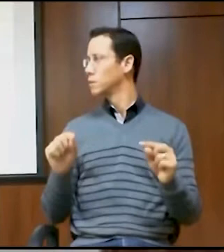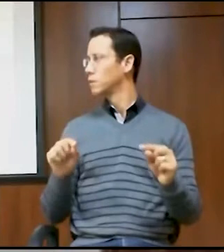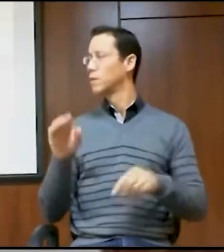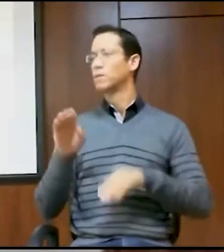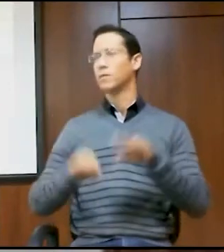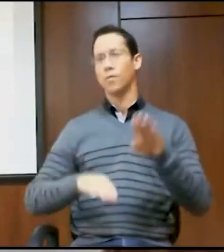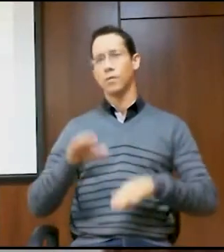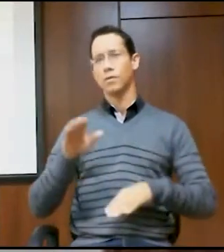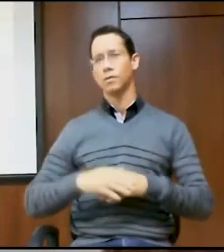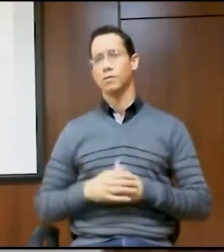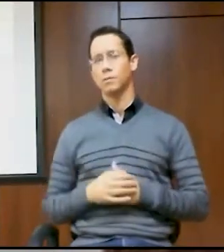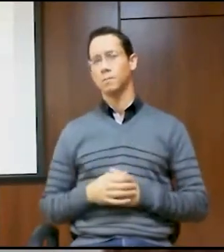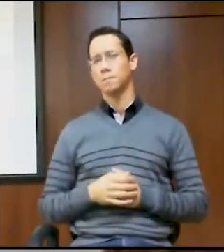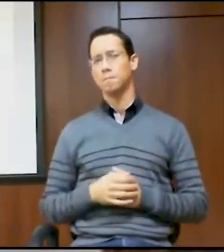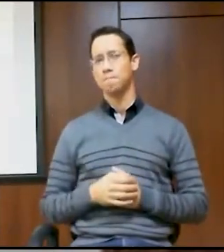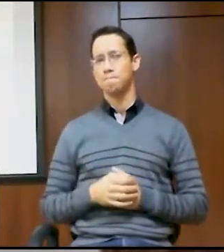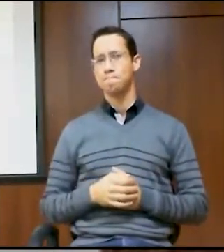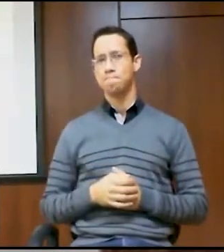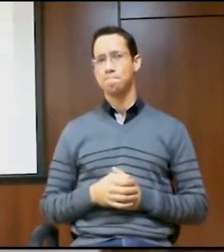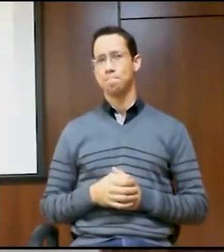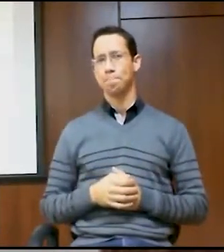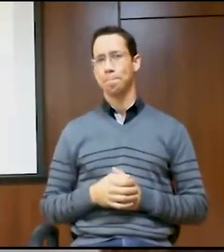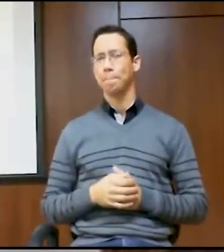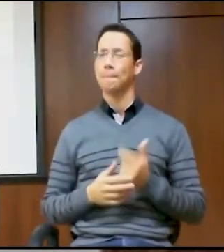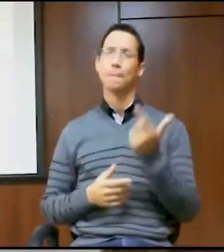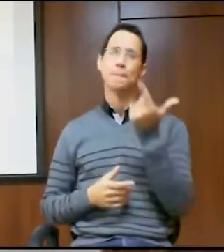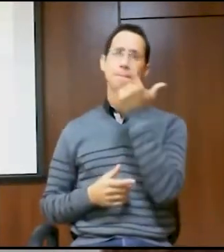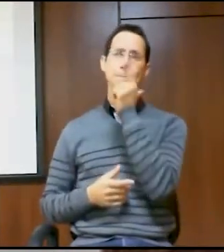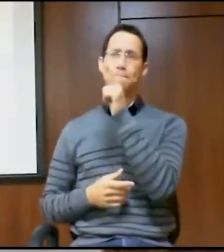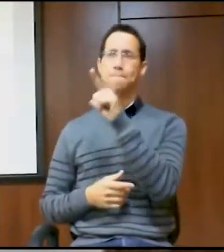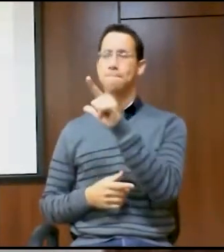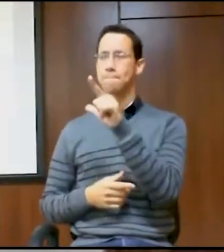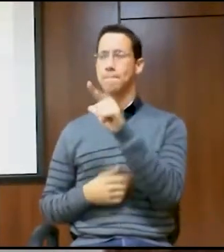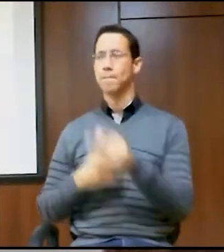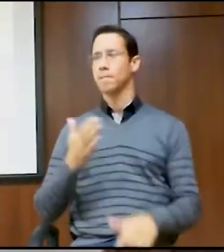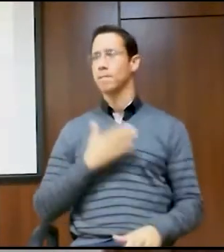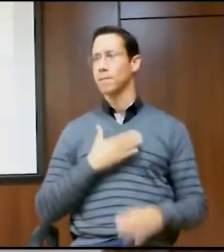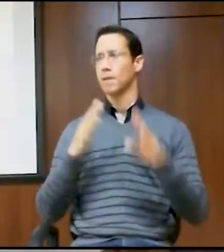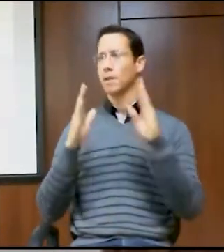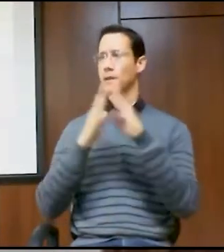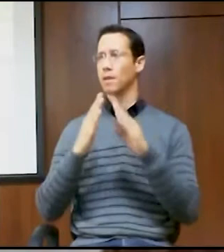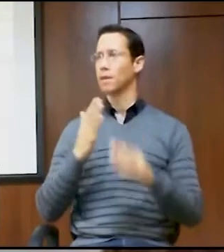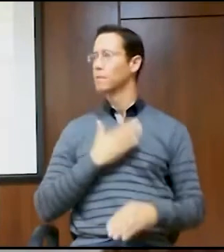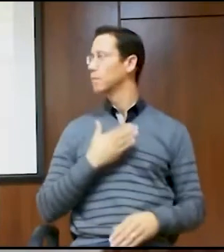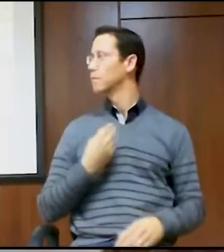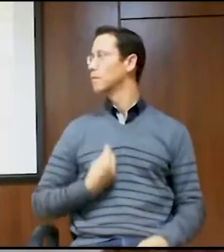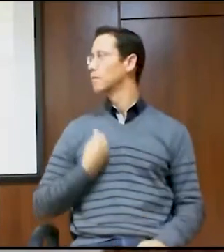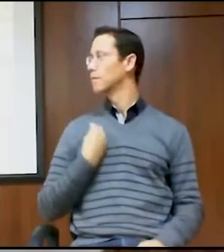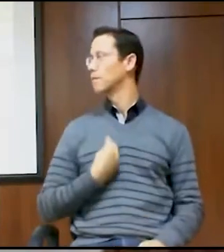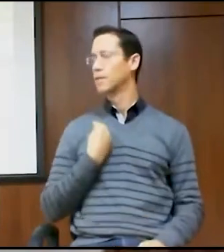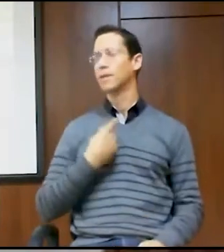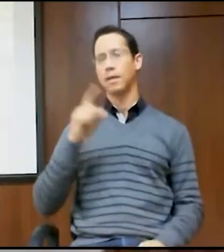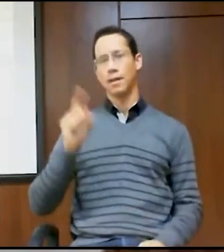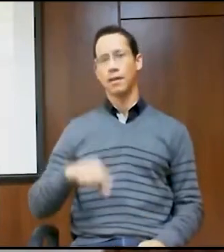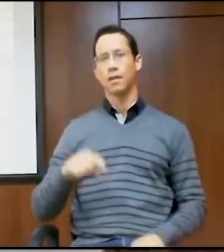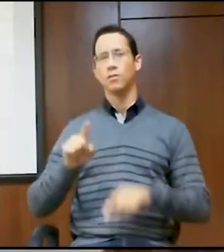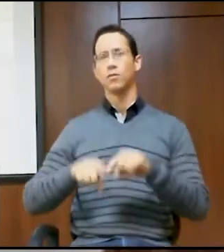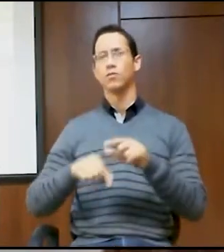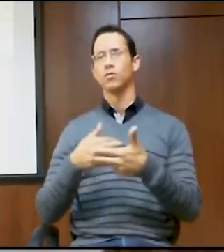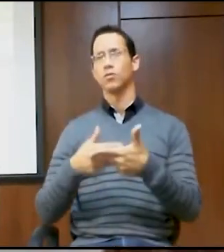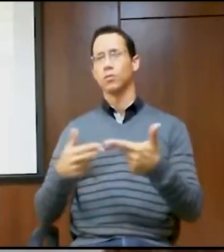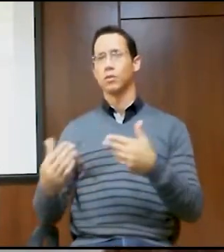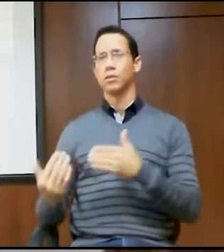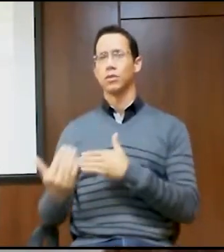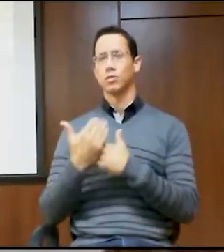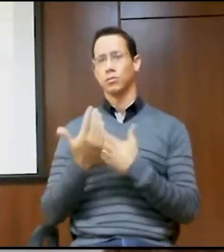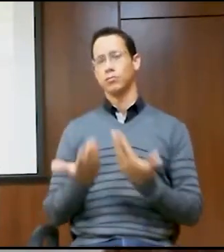talvez um dos grandes ganhos que tivemos com Minha Casa Minha Vida, foi a questão do subsídio, apesar de toda a